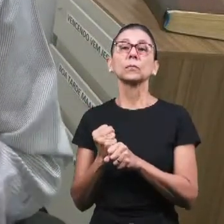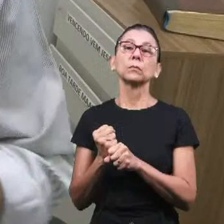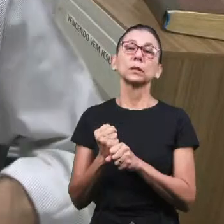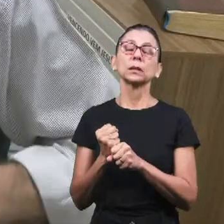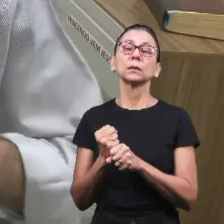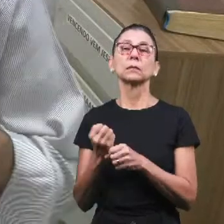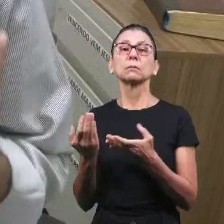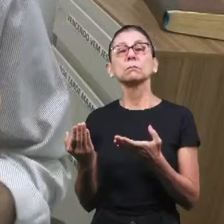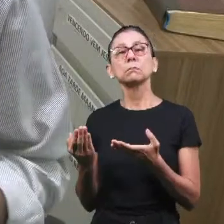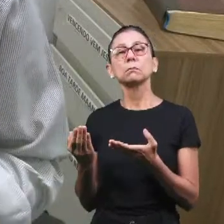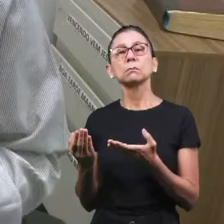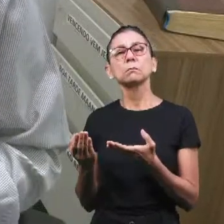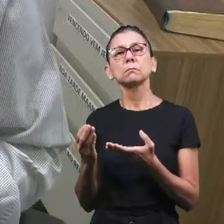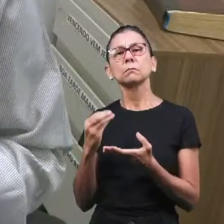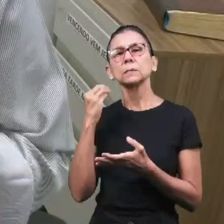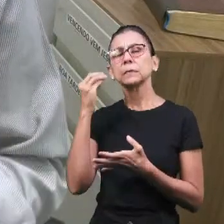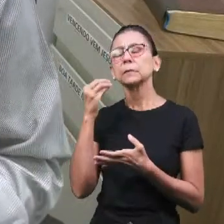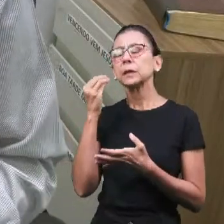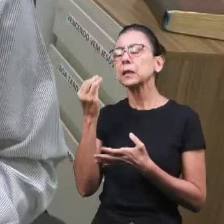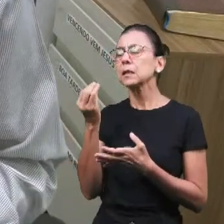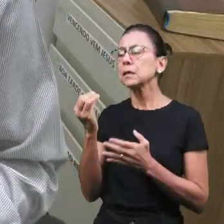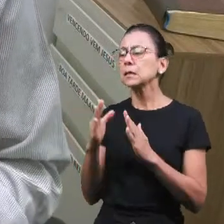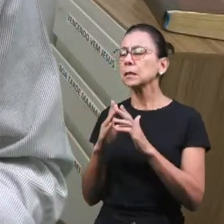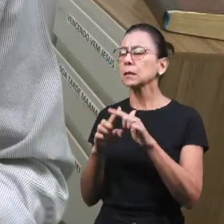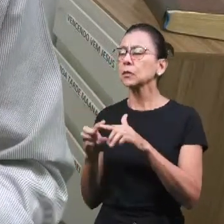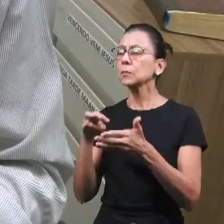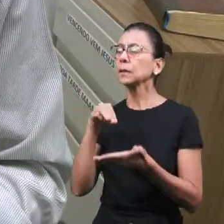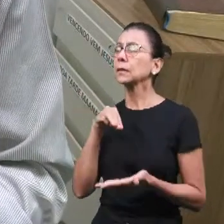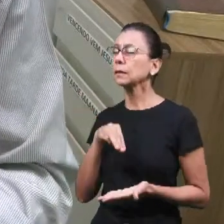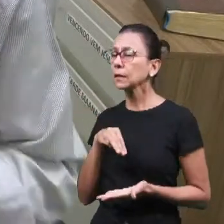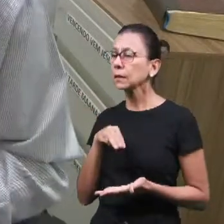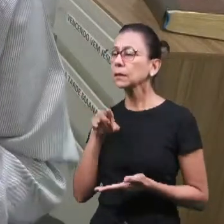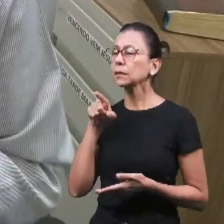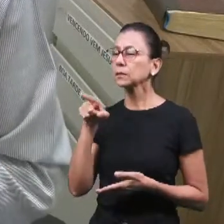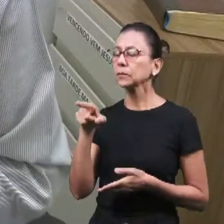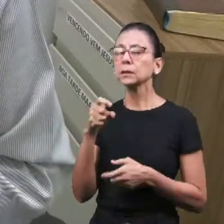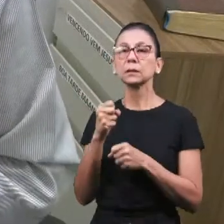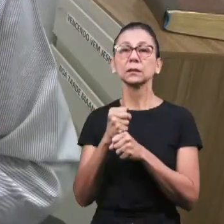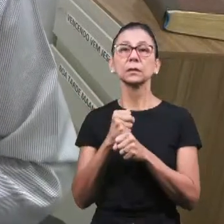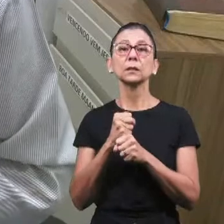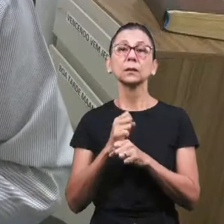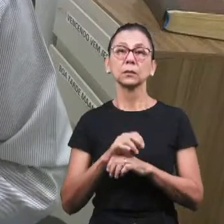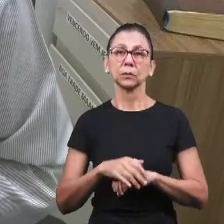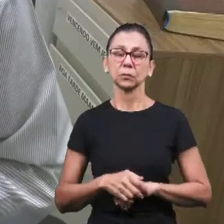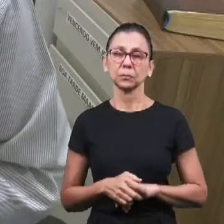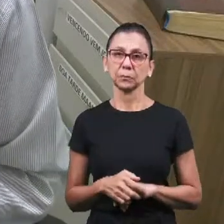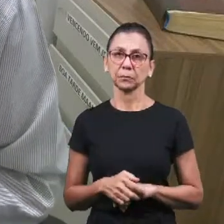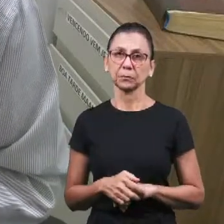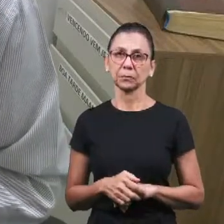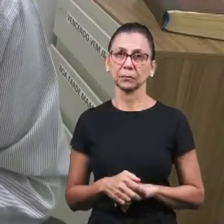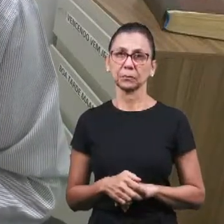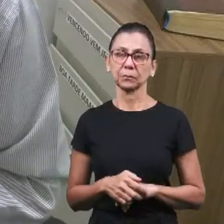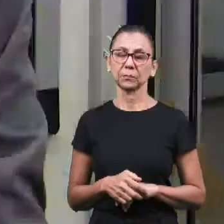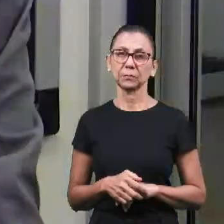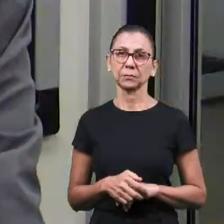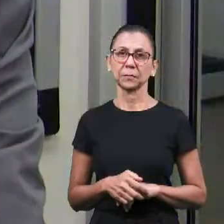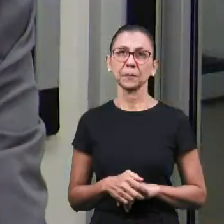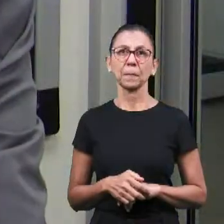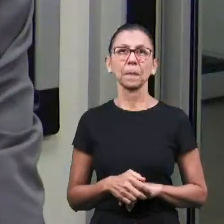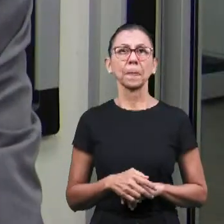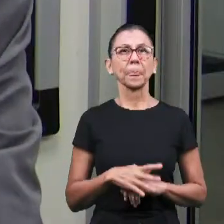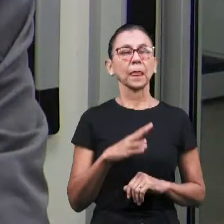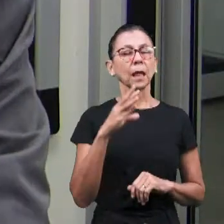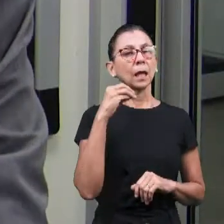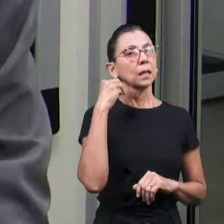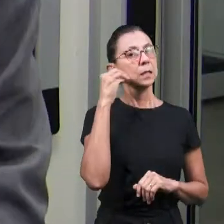obra? Qual foi a experiência que marcou a sua vida nessa vinda do senhor pra Igreja Cristã Maranata? Assim, experiência